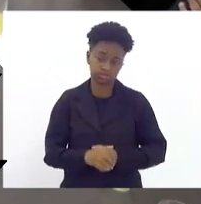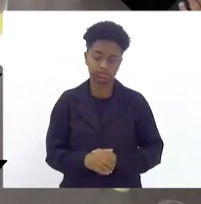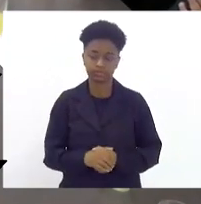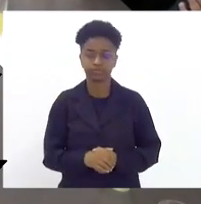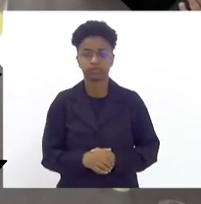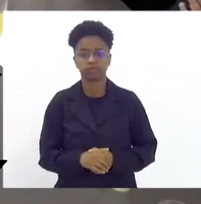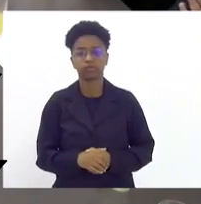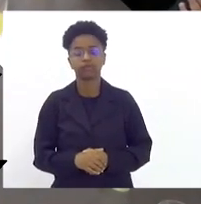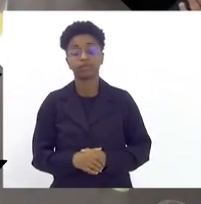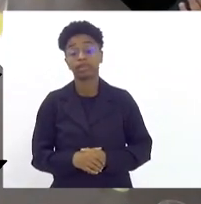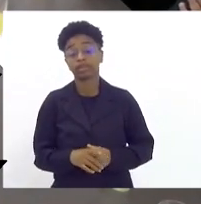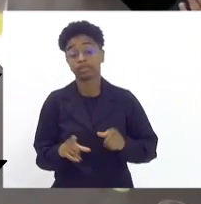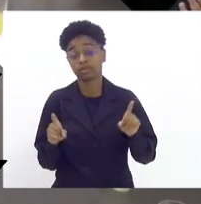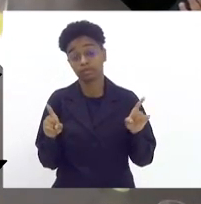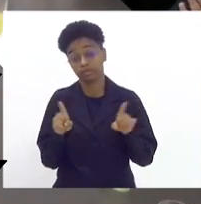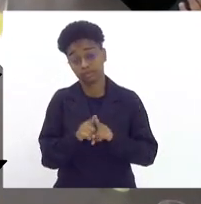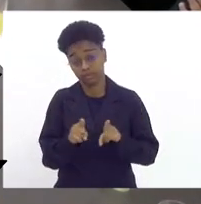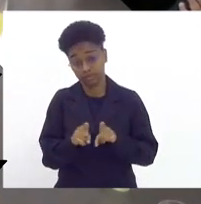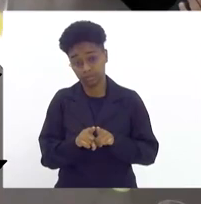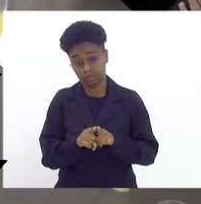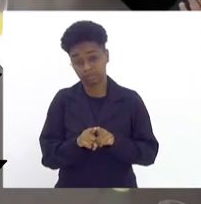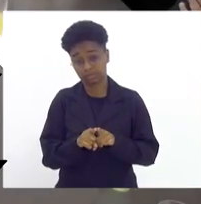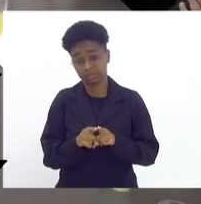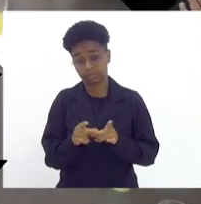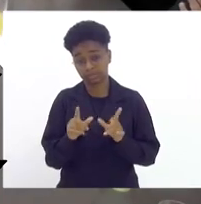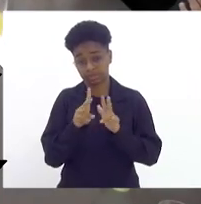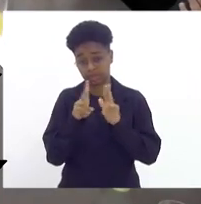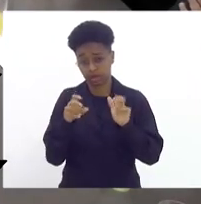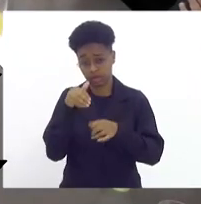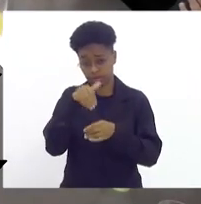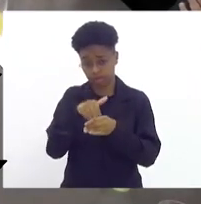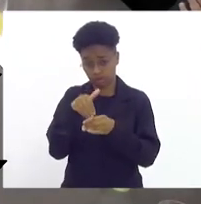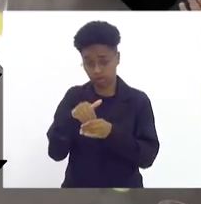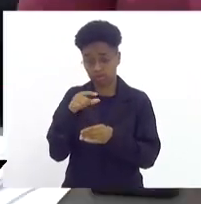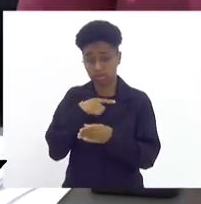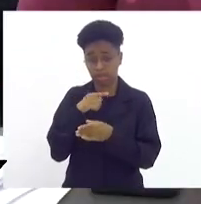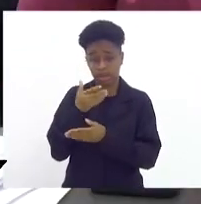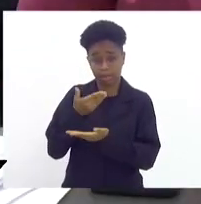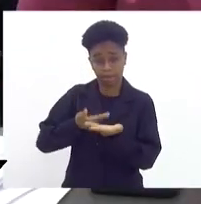mais, sem questão de voto, tramita na